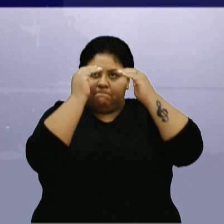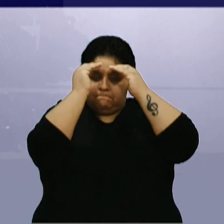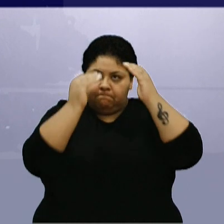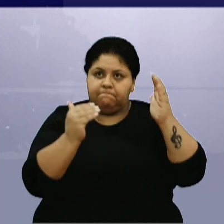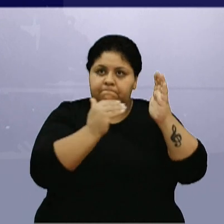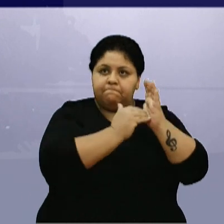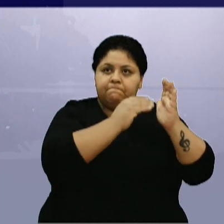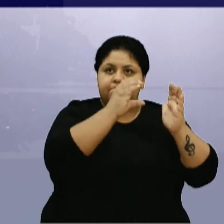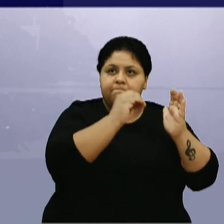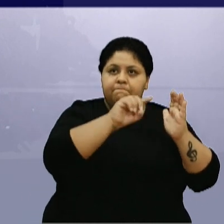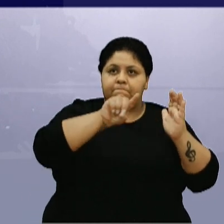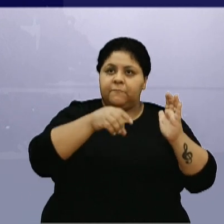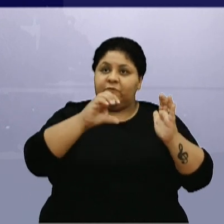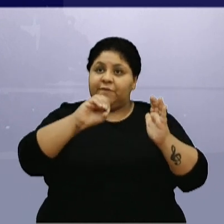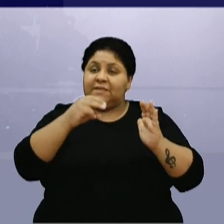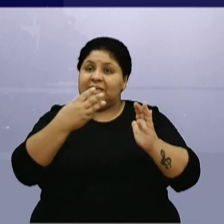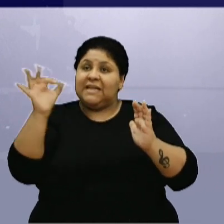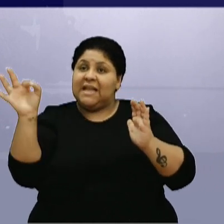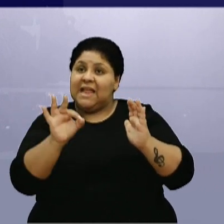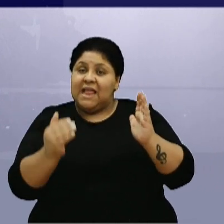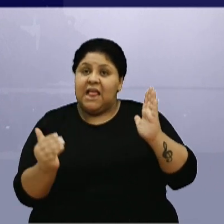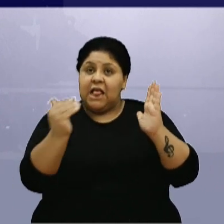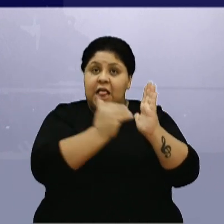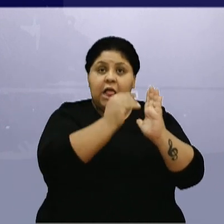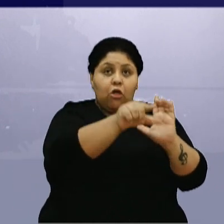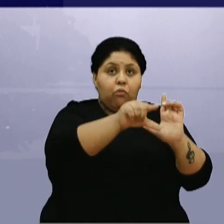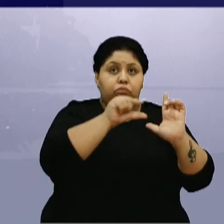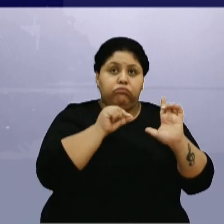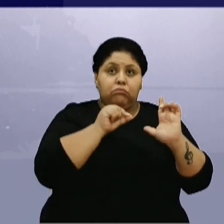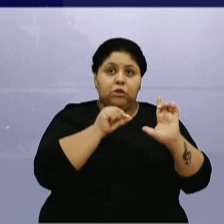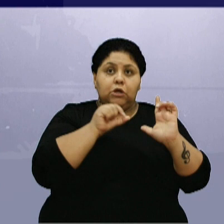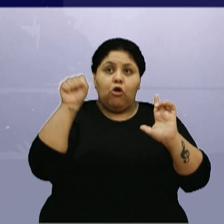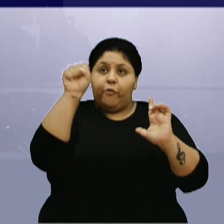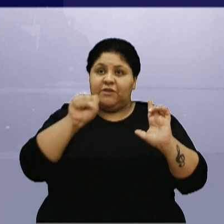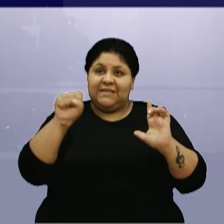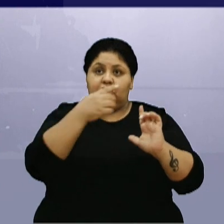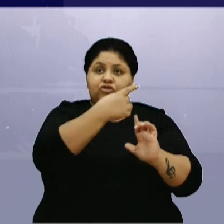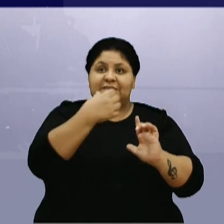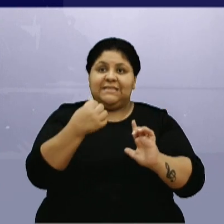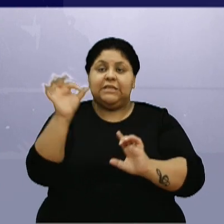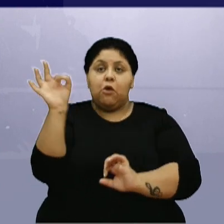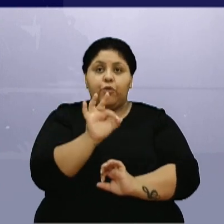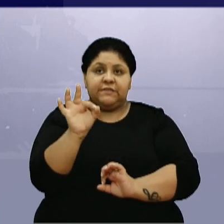limite, 0,03%. Limite definido por resolução do Senado, 16%.